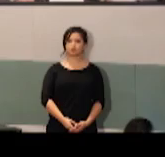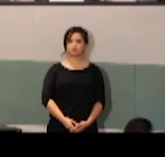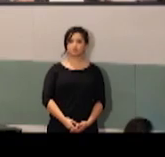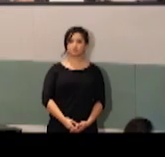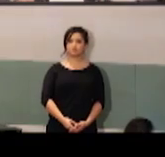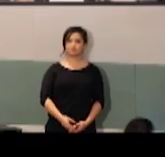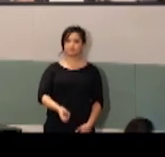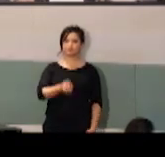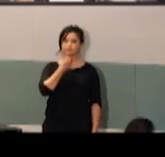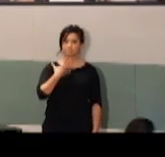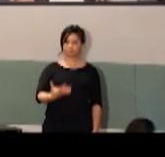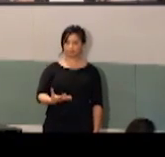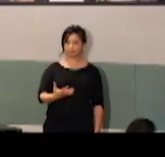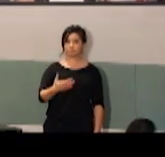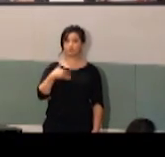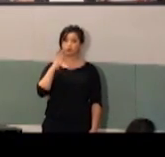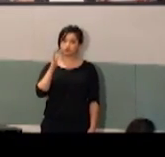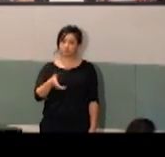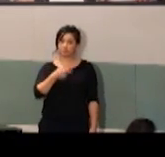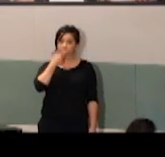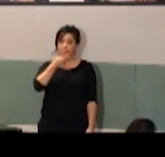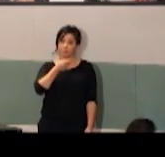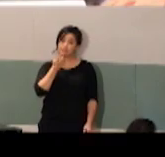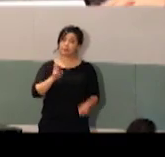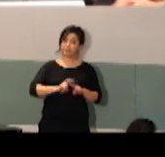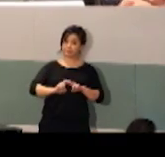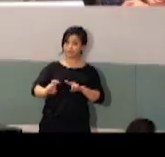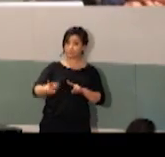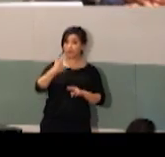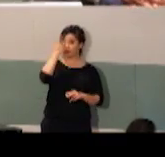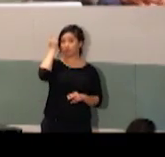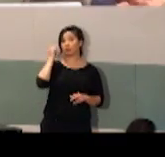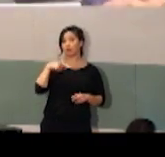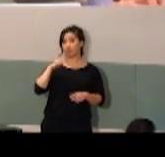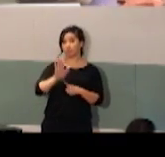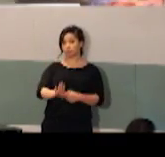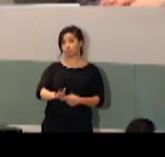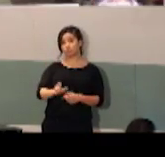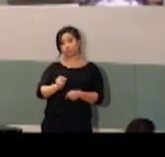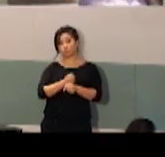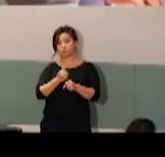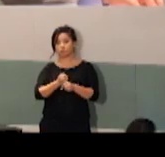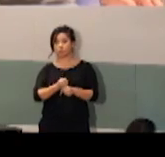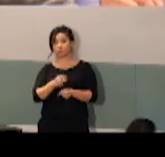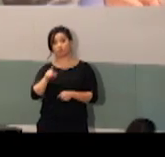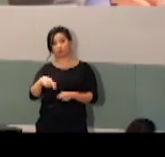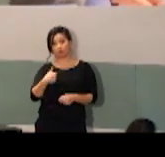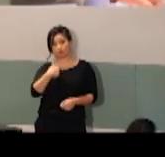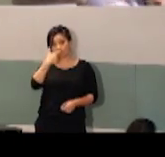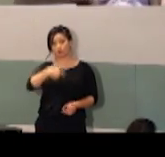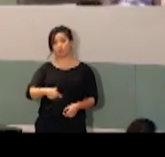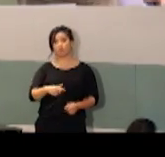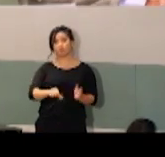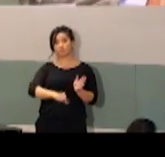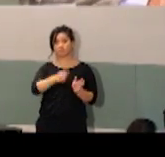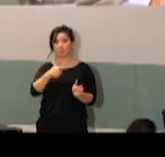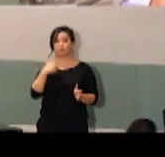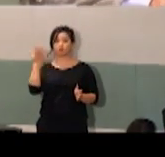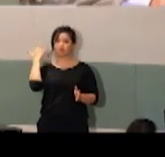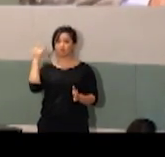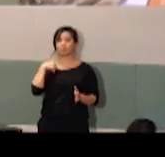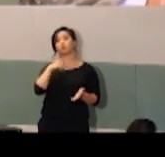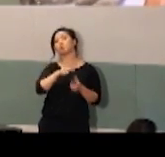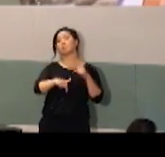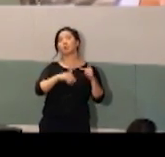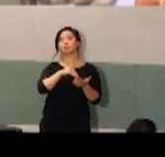e repito que o que tem de metrô eu ajudei a construir. Primeiro como secretário de obras, os primeiros 32 quilômetros, e no meu governo o metrô até